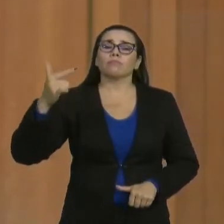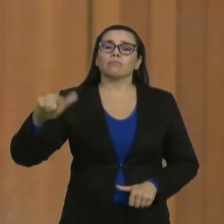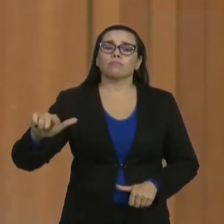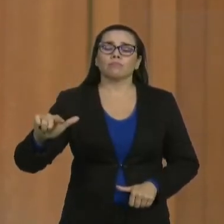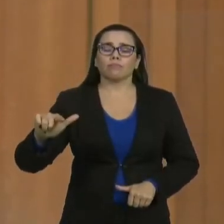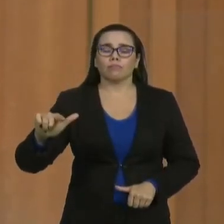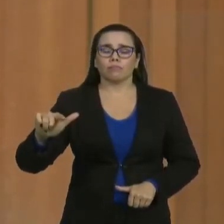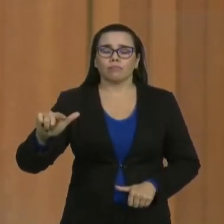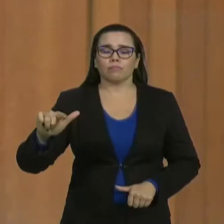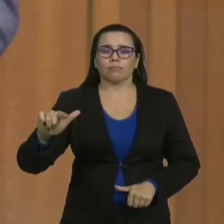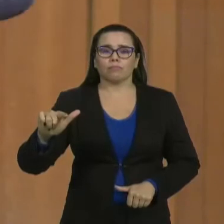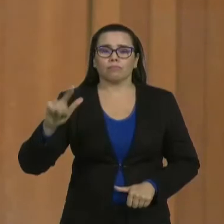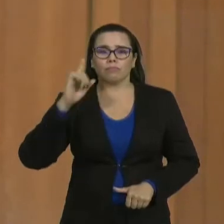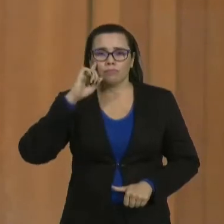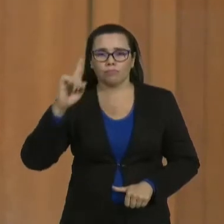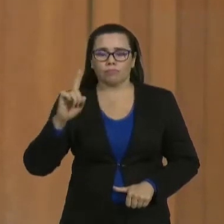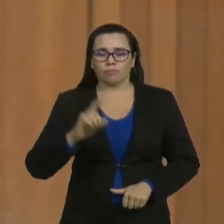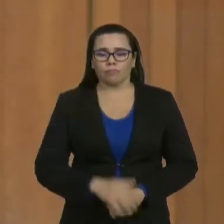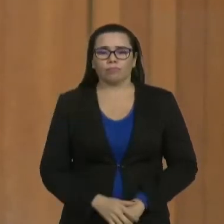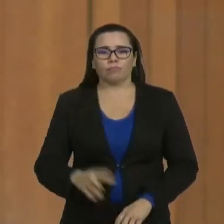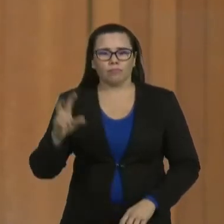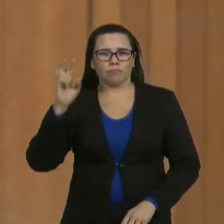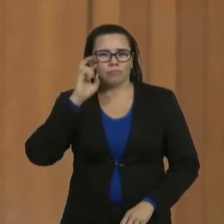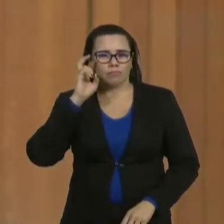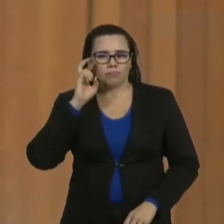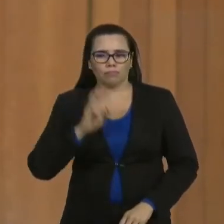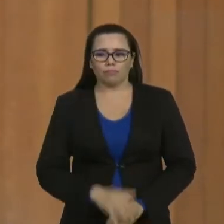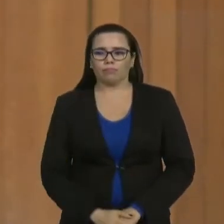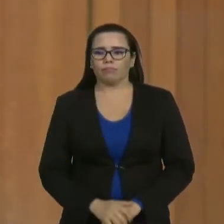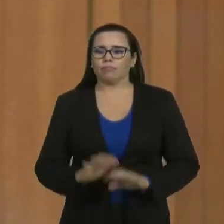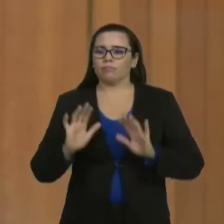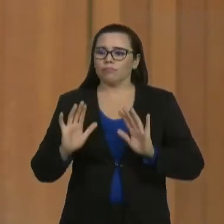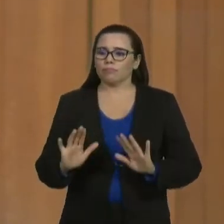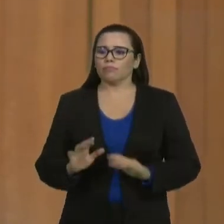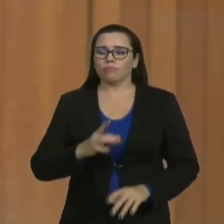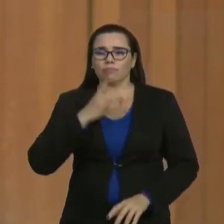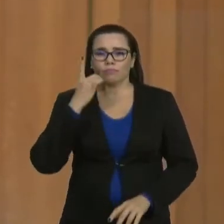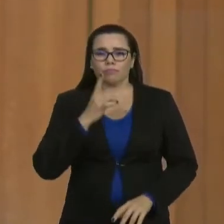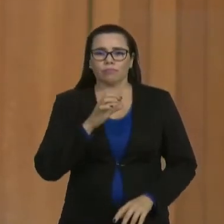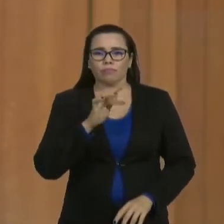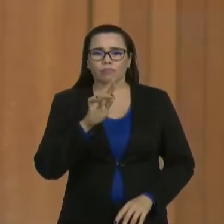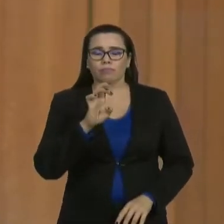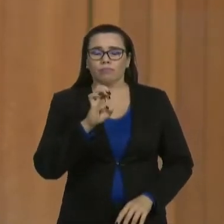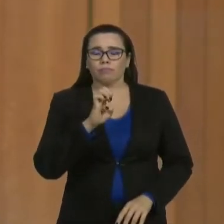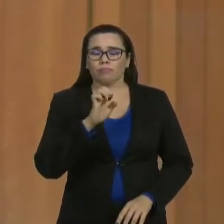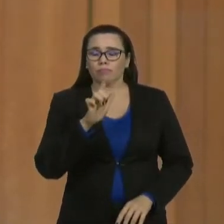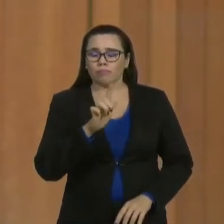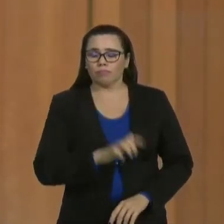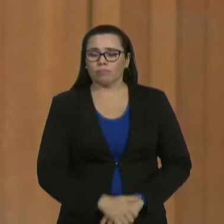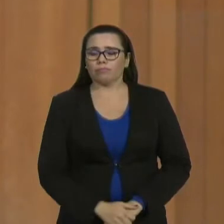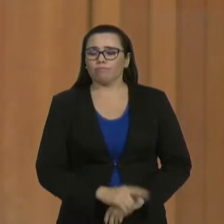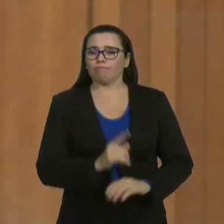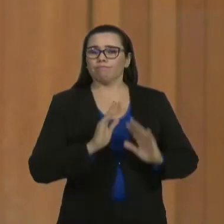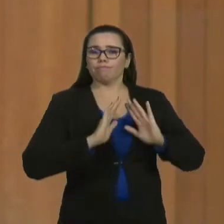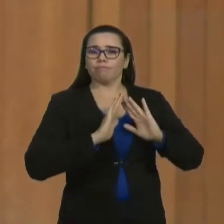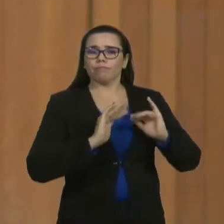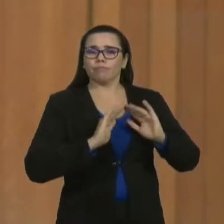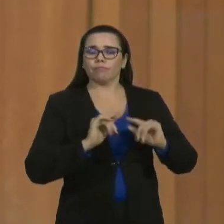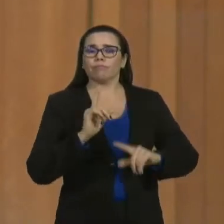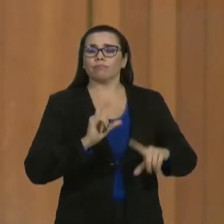parte do líder do governo, deputado Rafael Leitor, na possibilidade de